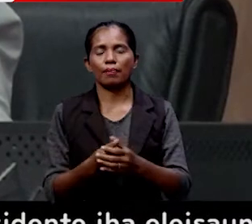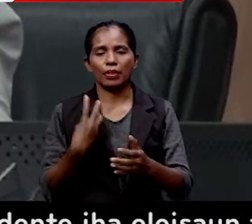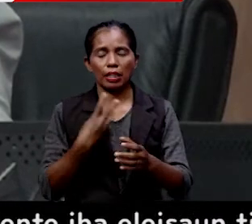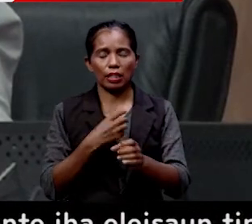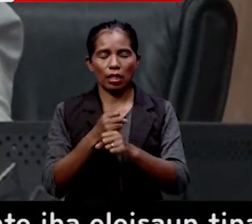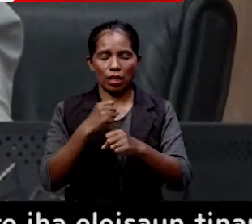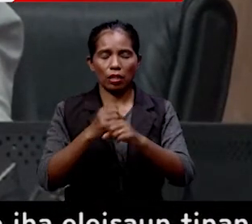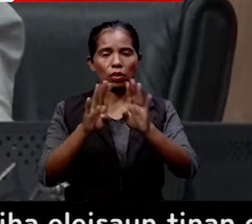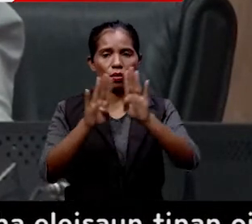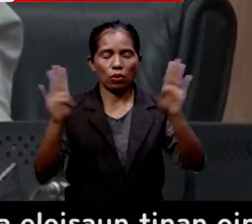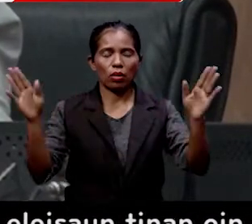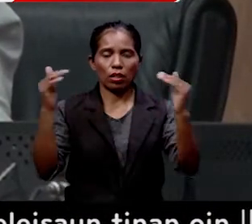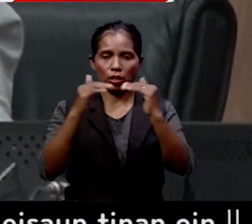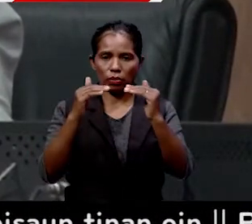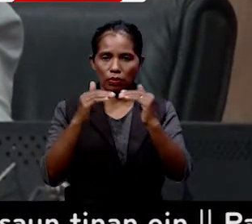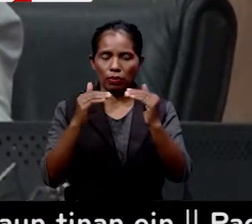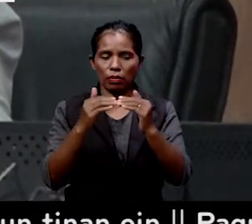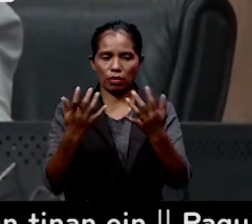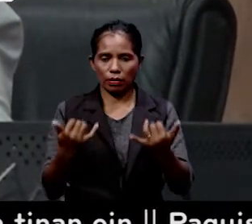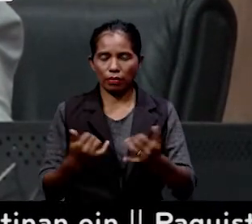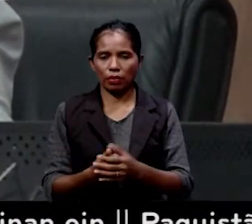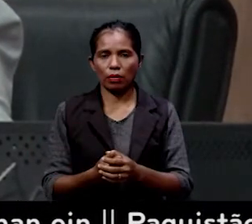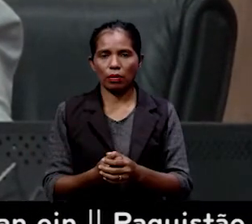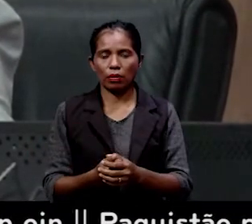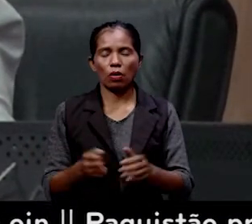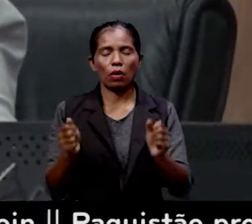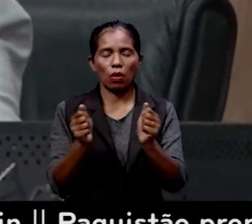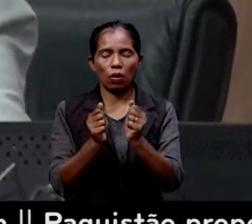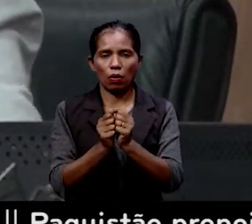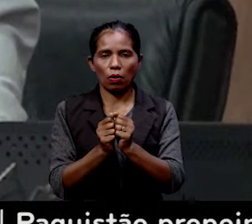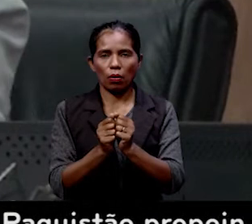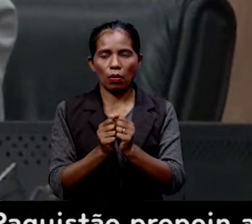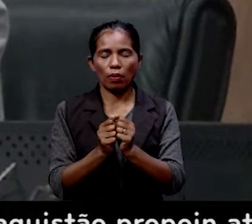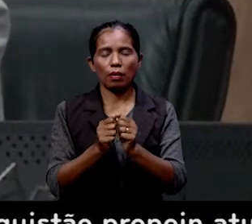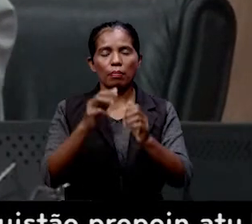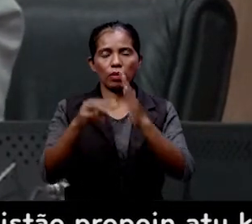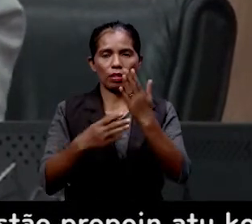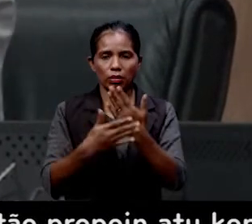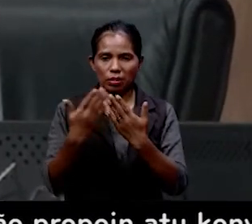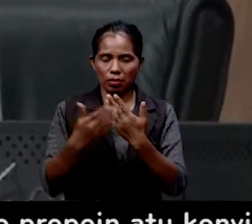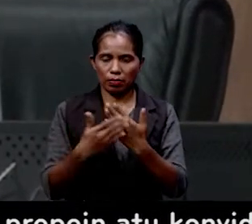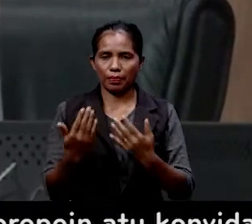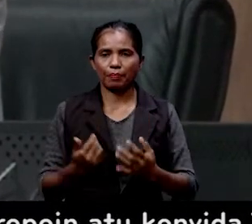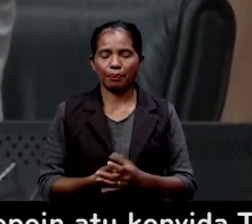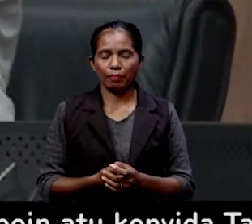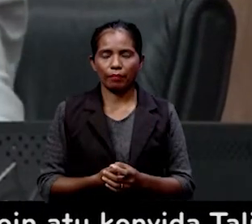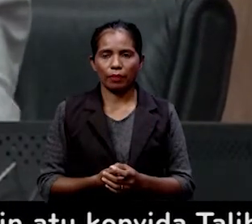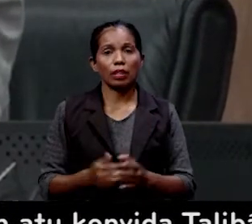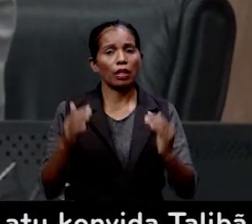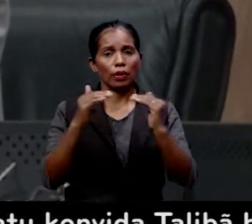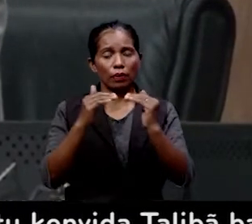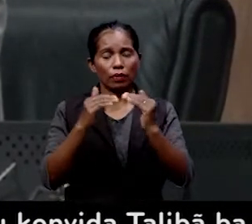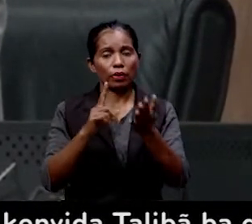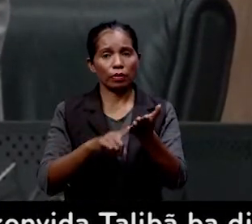hallo, abertura, ba, seção legislativa, ho, modelo, simples, hanessan, lorongorim. Iha, discurso, vice